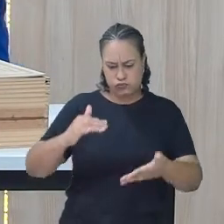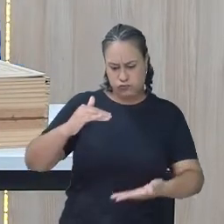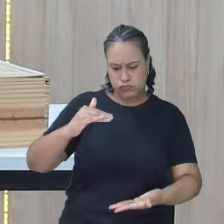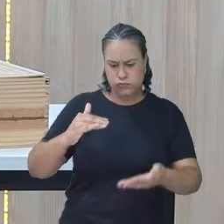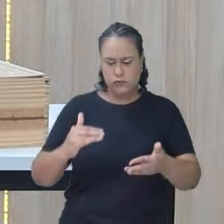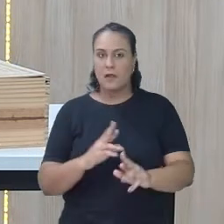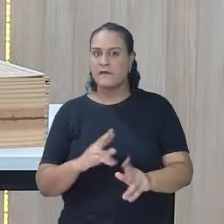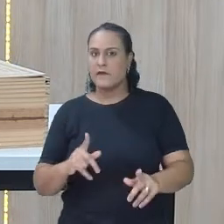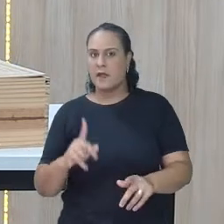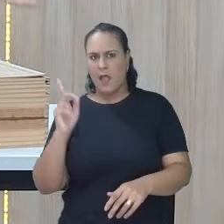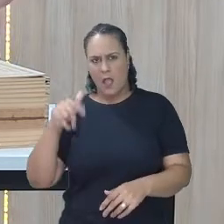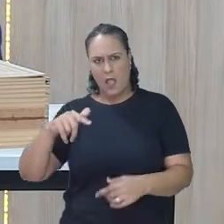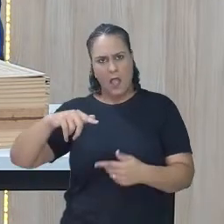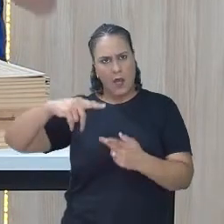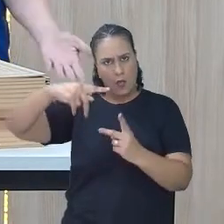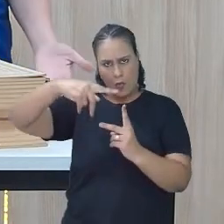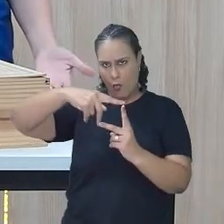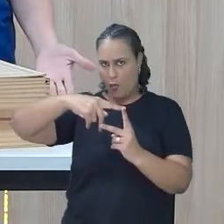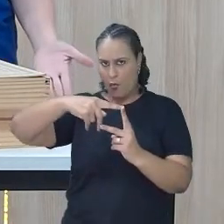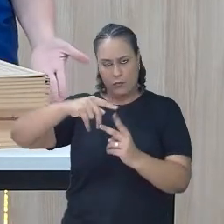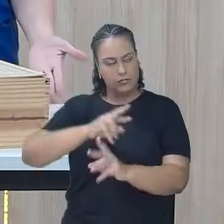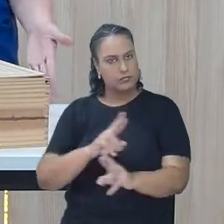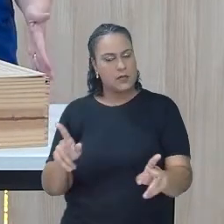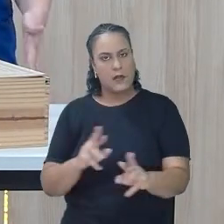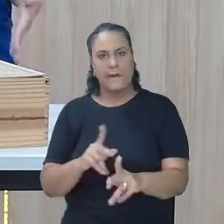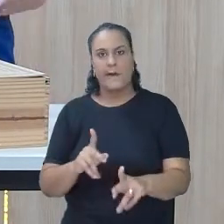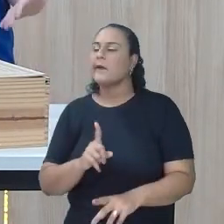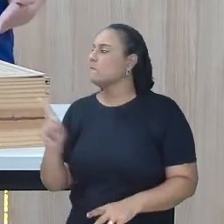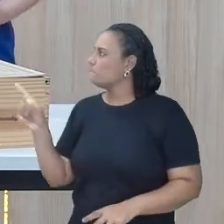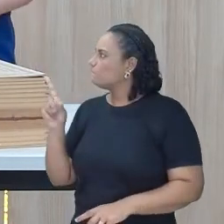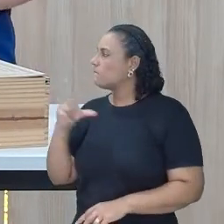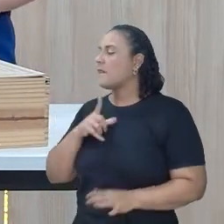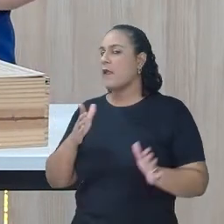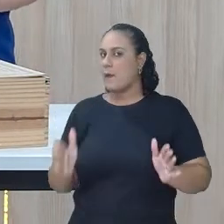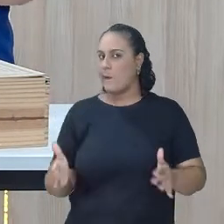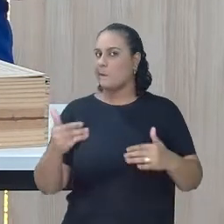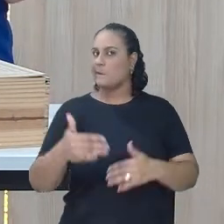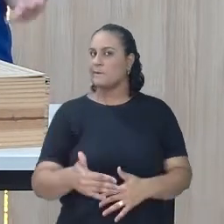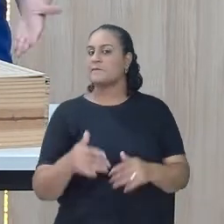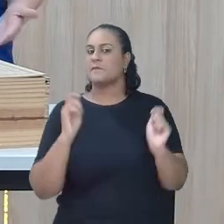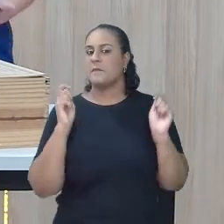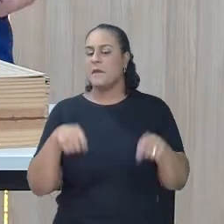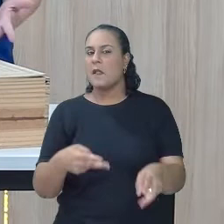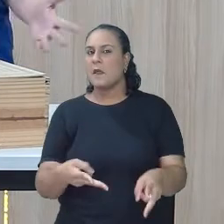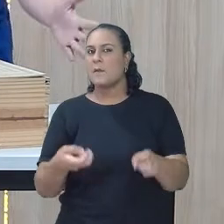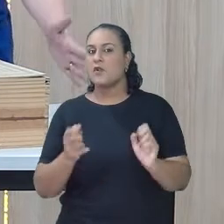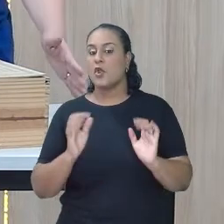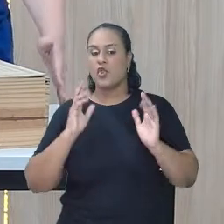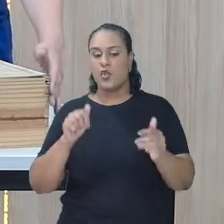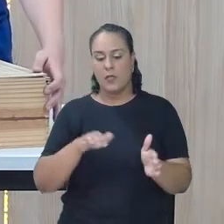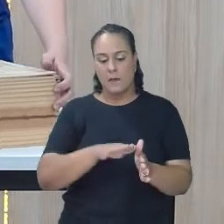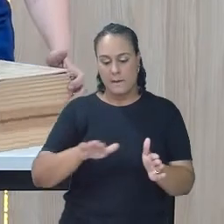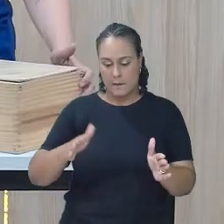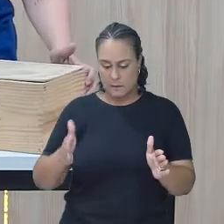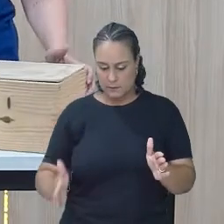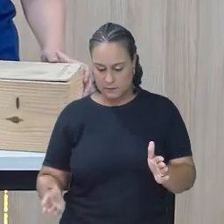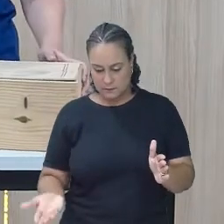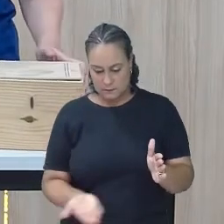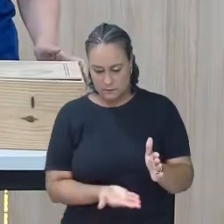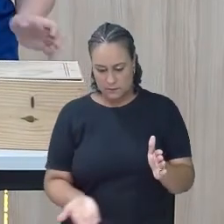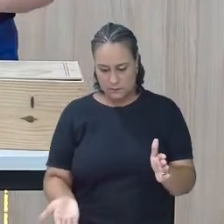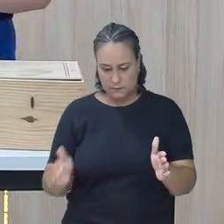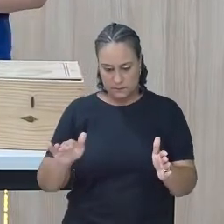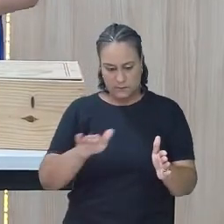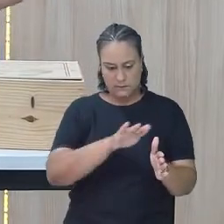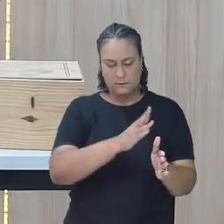ser um cubo, né? Aqui a gente tem, de fato, um bloco e a gente consegue visualizar todas as faces desse bloco.